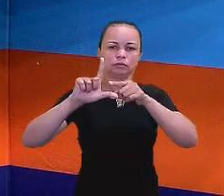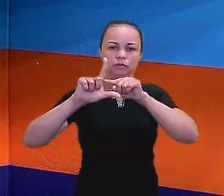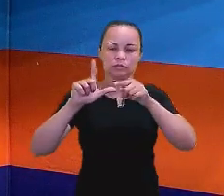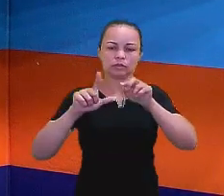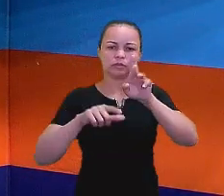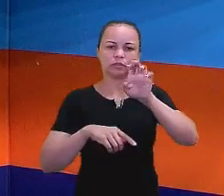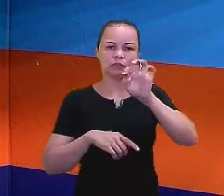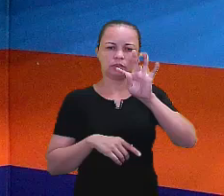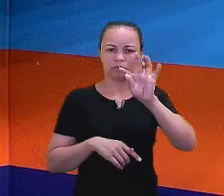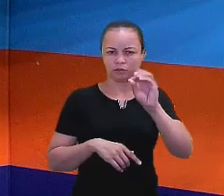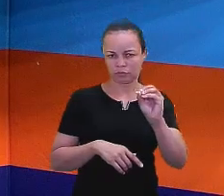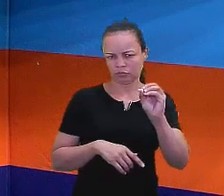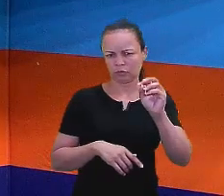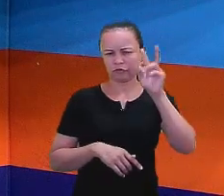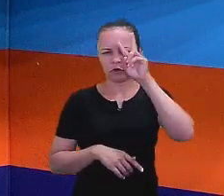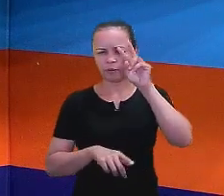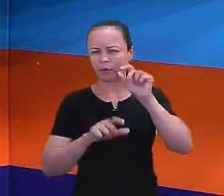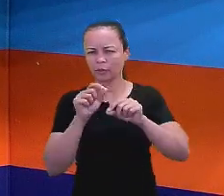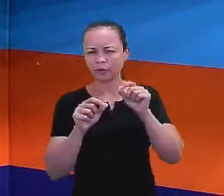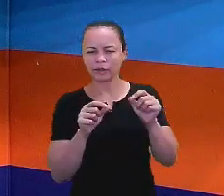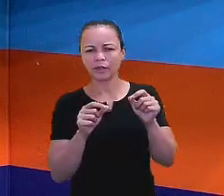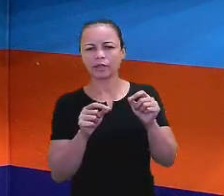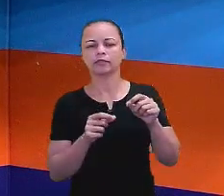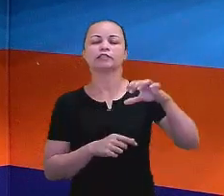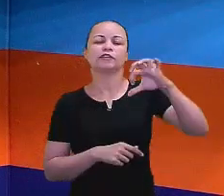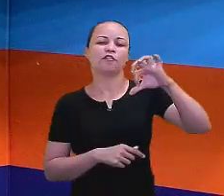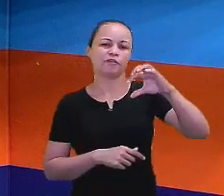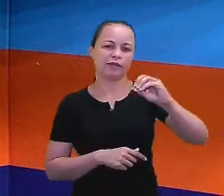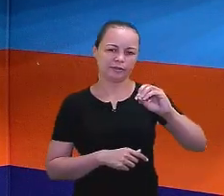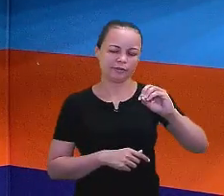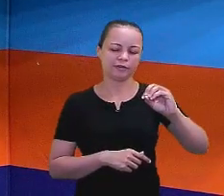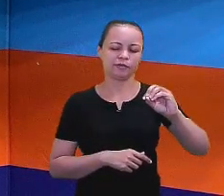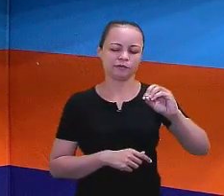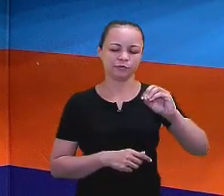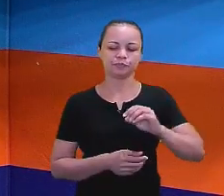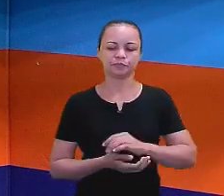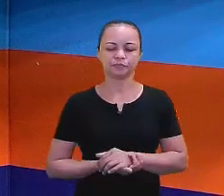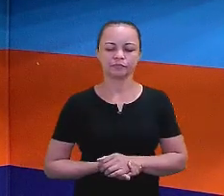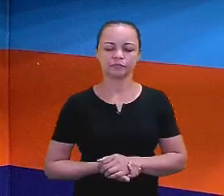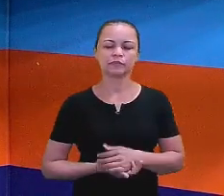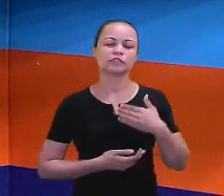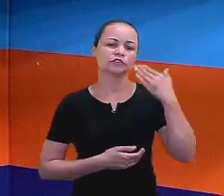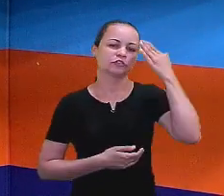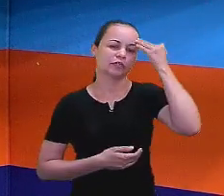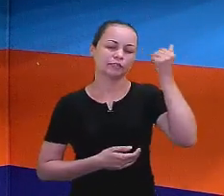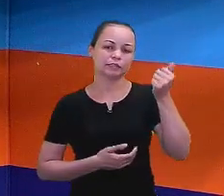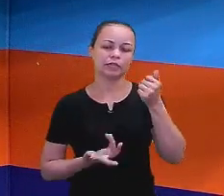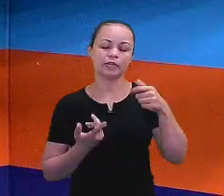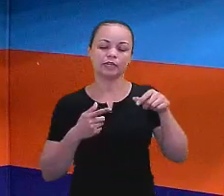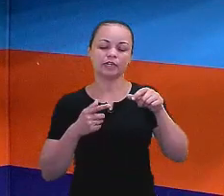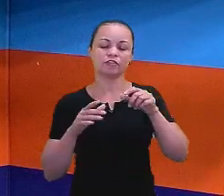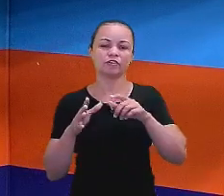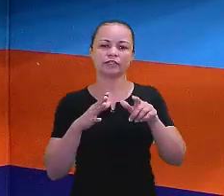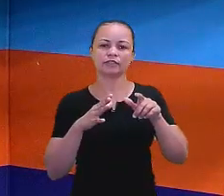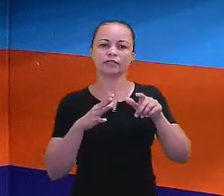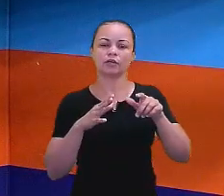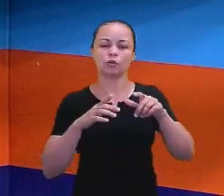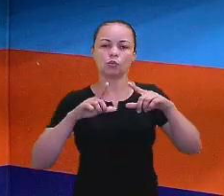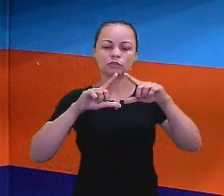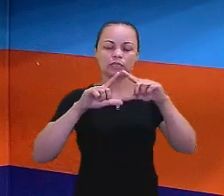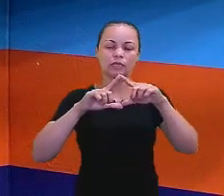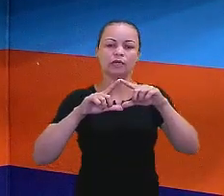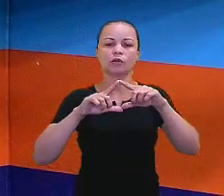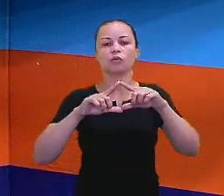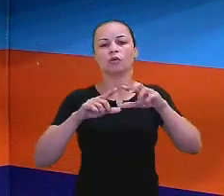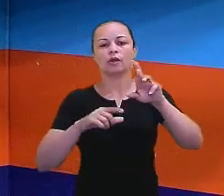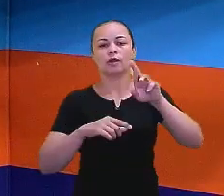interno reto, eu vou lembrar do ângulo de 90 graus, tá? Então, eu já sei que vai ser um triângulo retângulo,